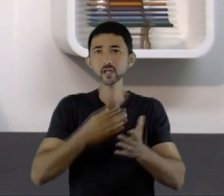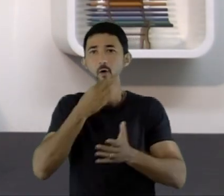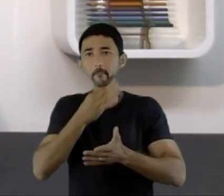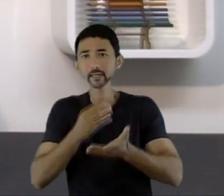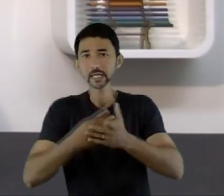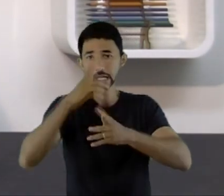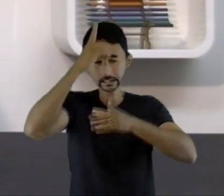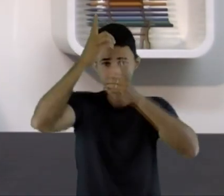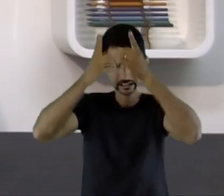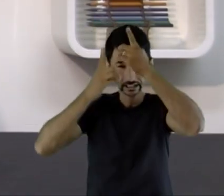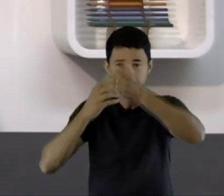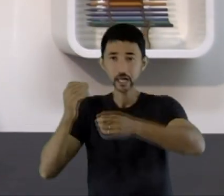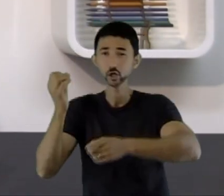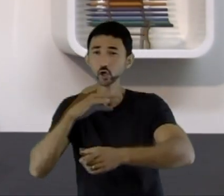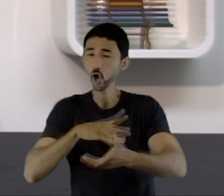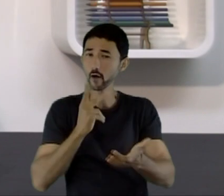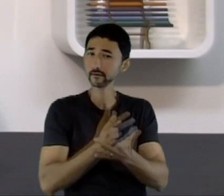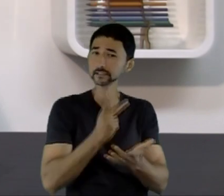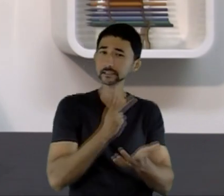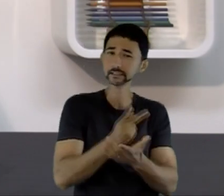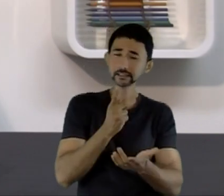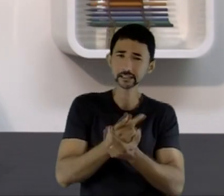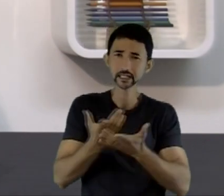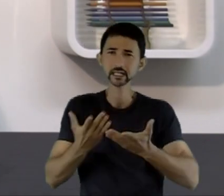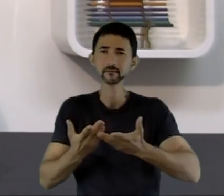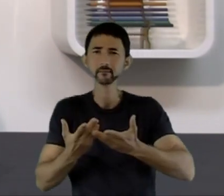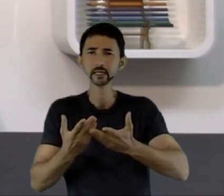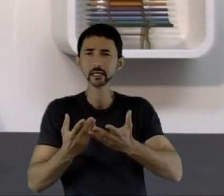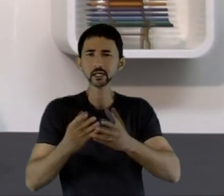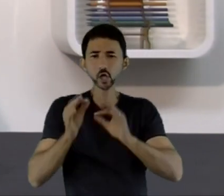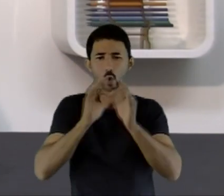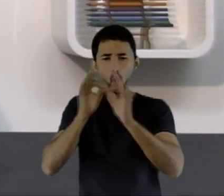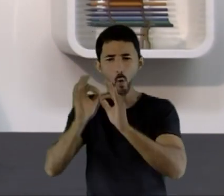apresentar ideias novas o tempo inteiro que